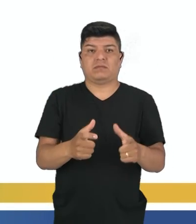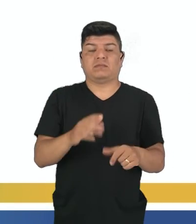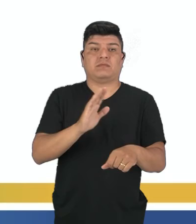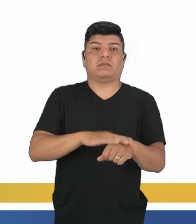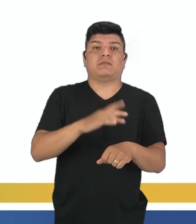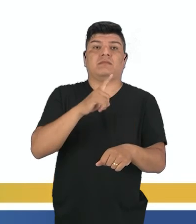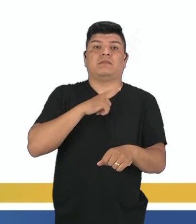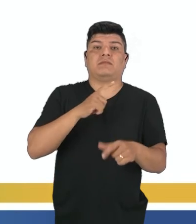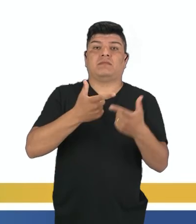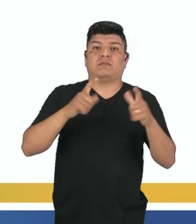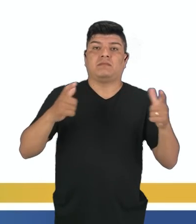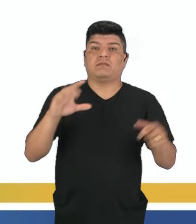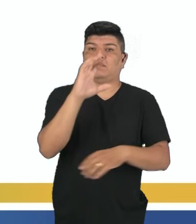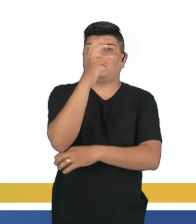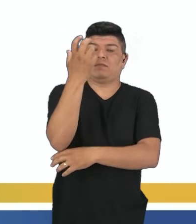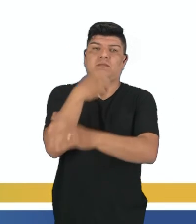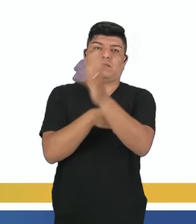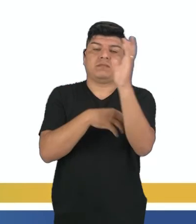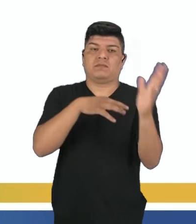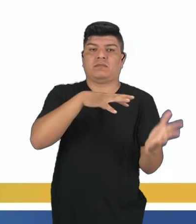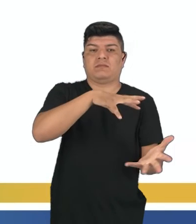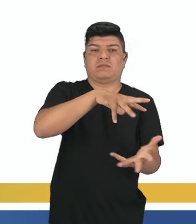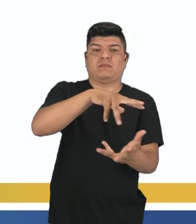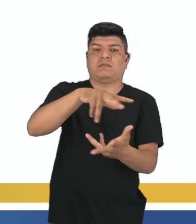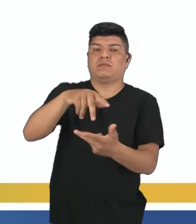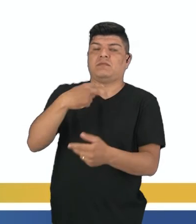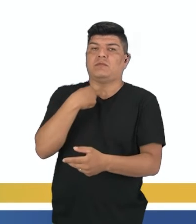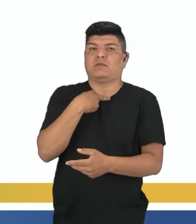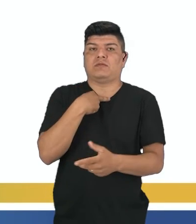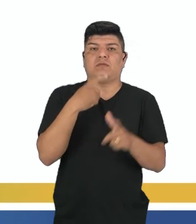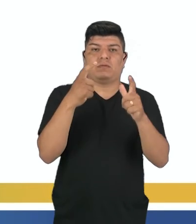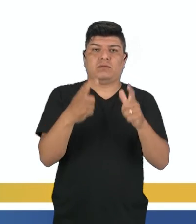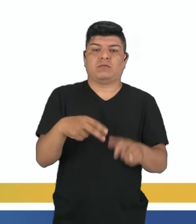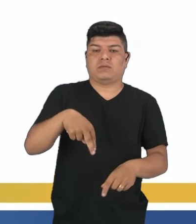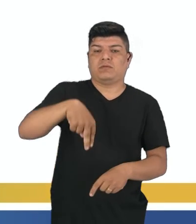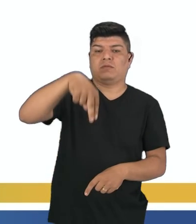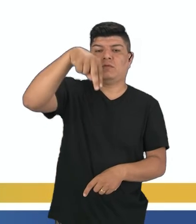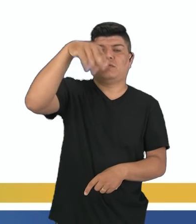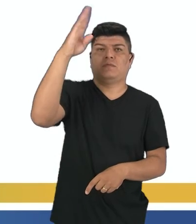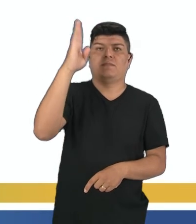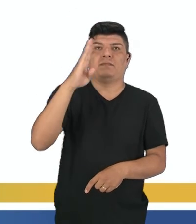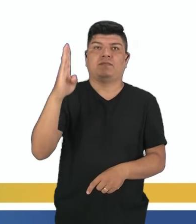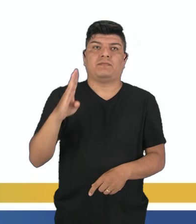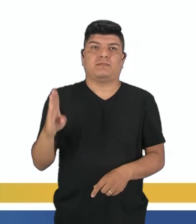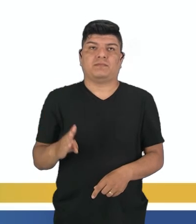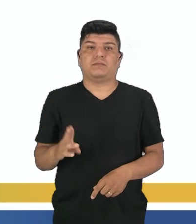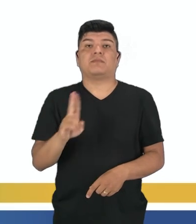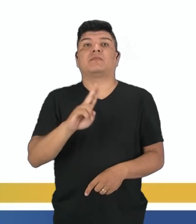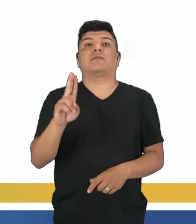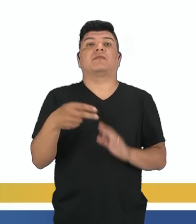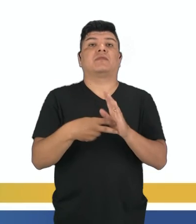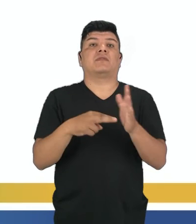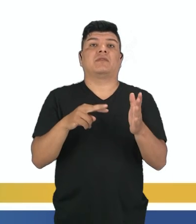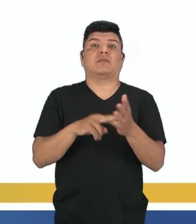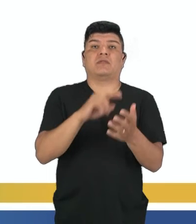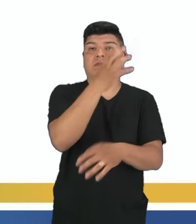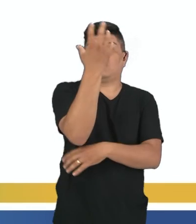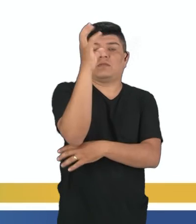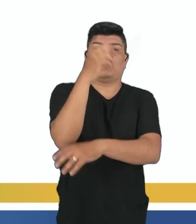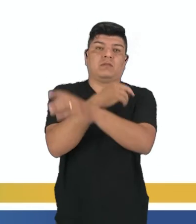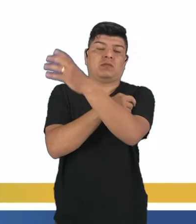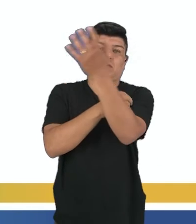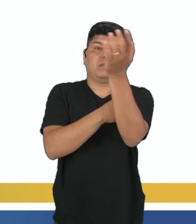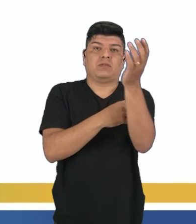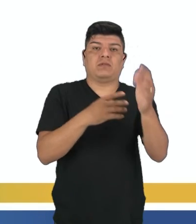maior floresta tropical do mundo, ocupa boa parte da região do Nordeste do Brasil e seu nome significa floresta